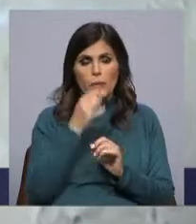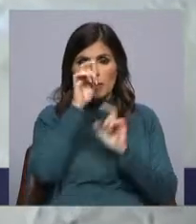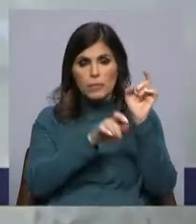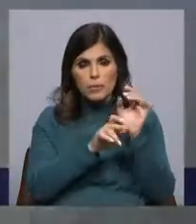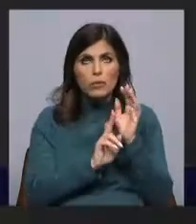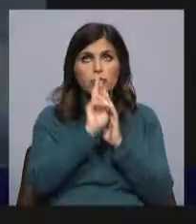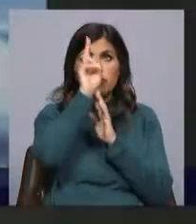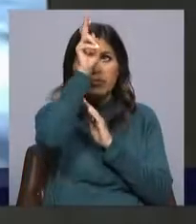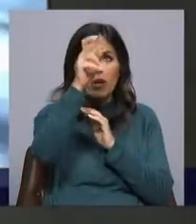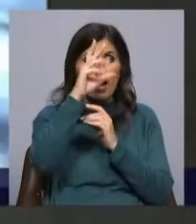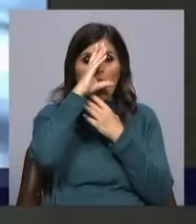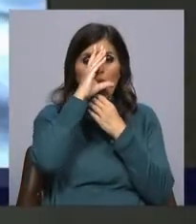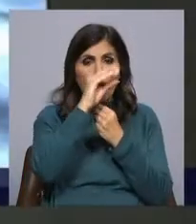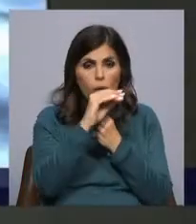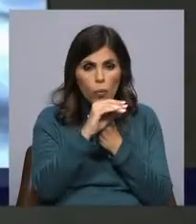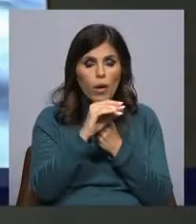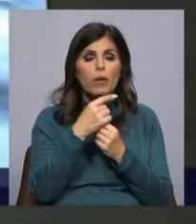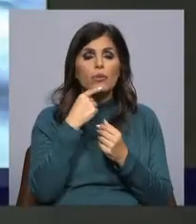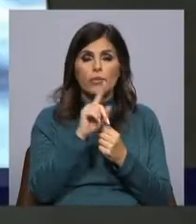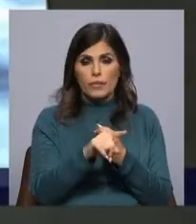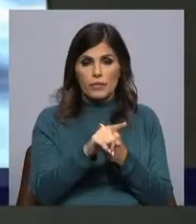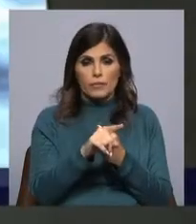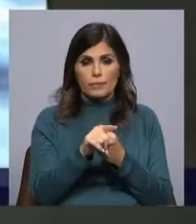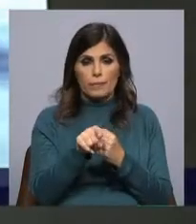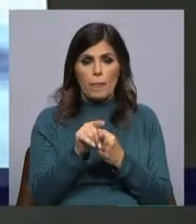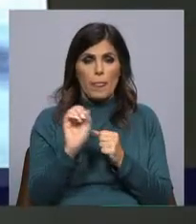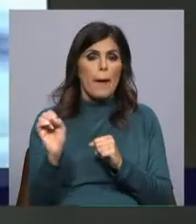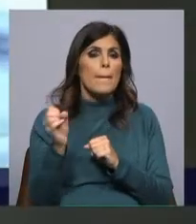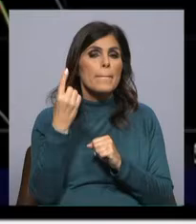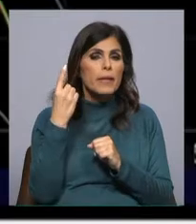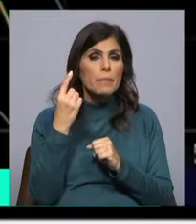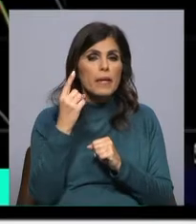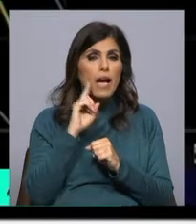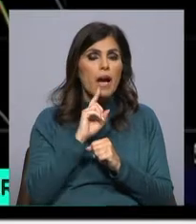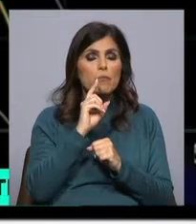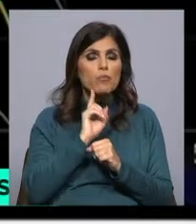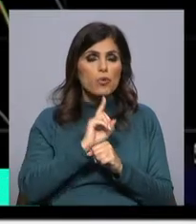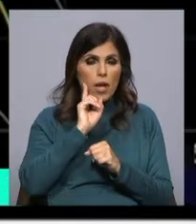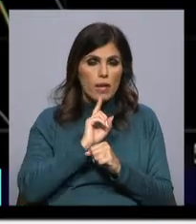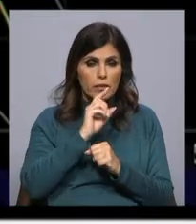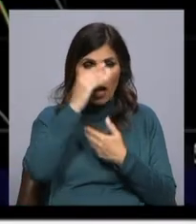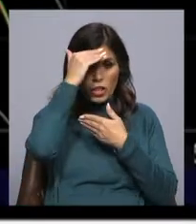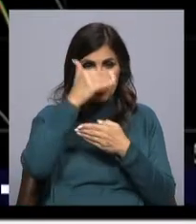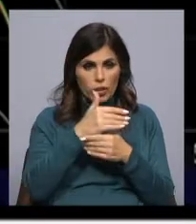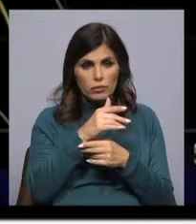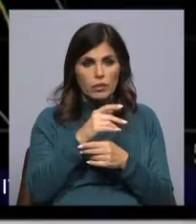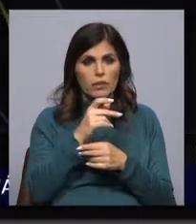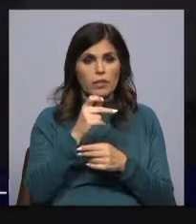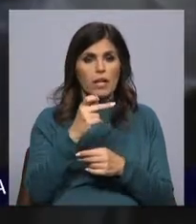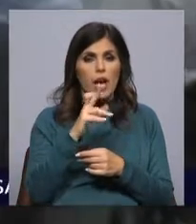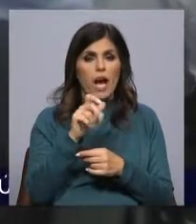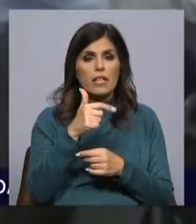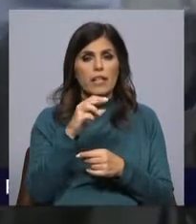Lua, astronautas americanos, nomeadamente a primeira astronauta, e a Artemis e